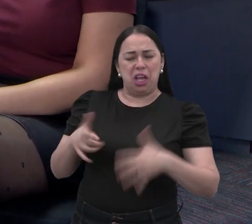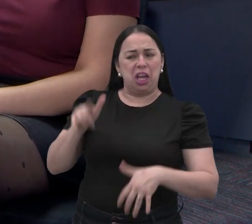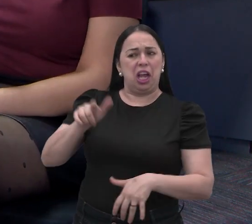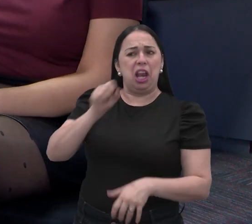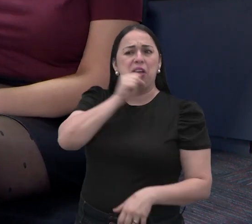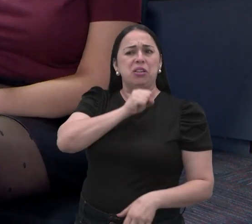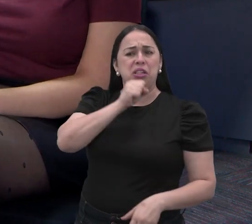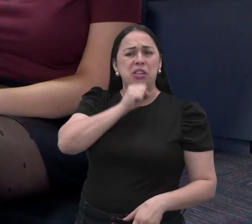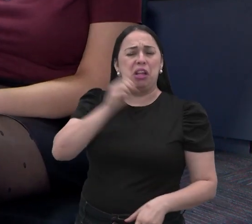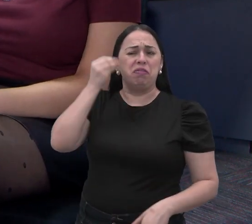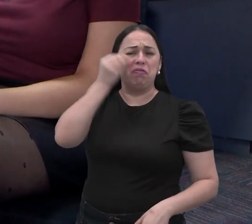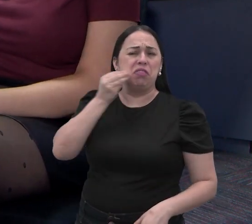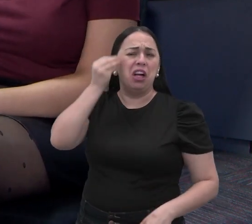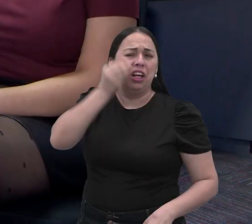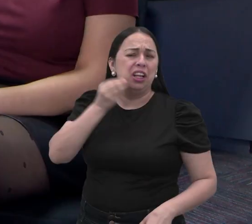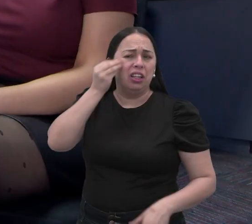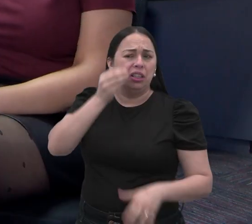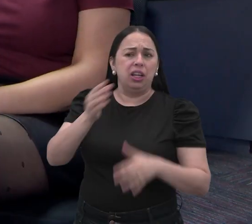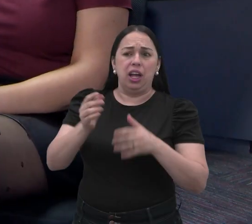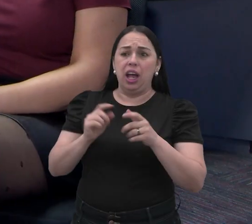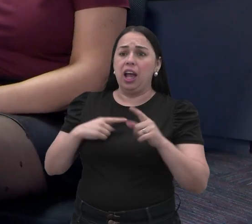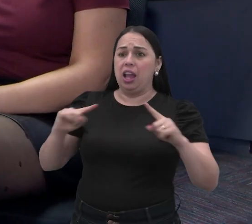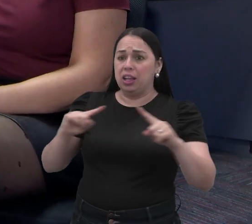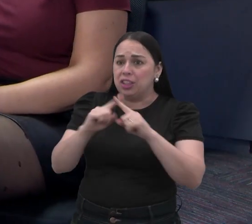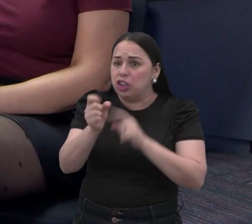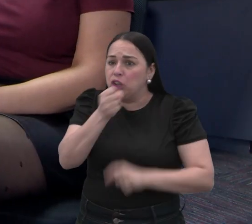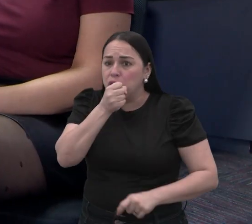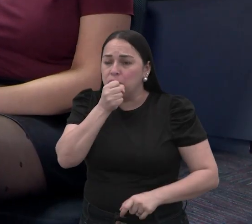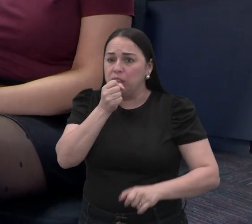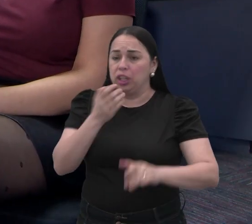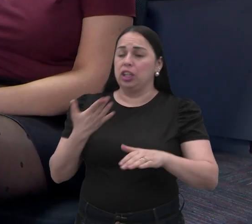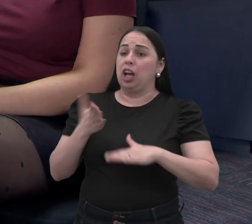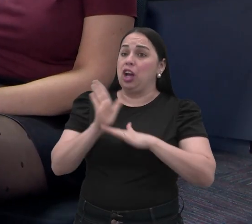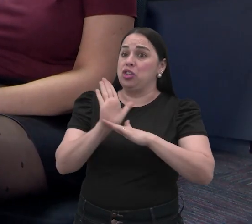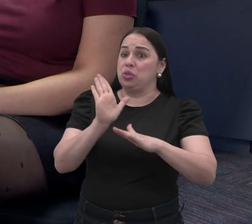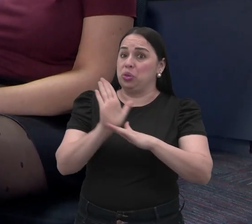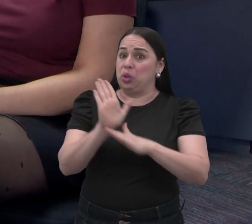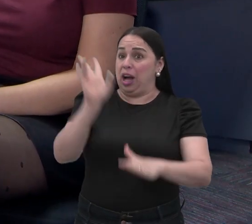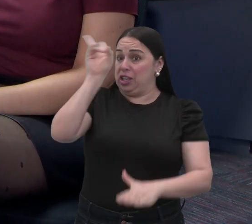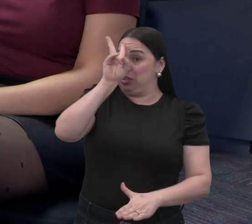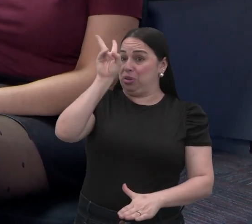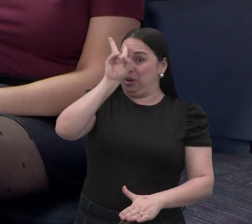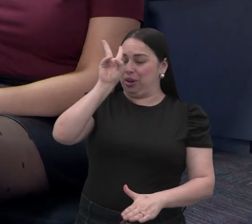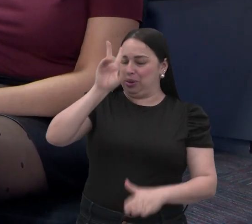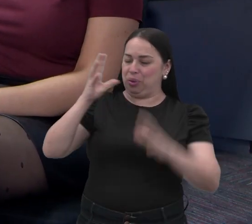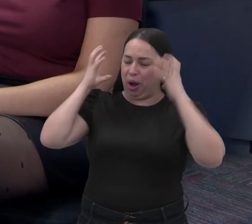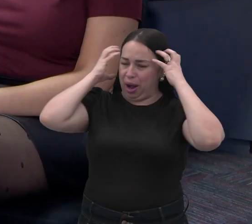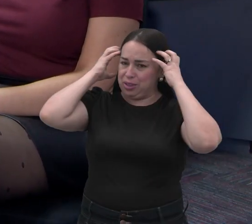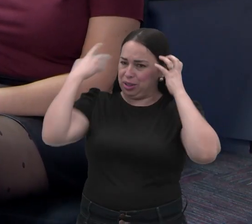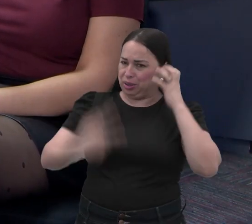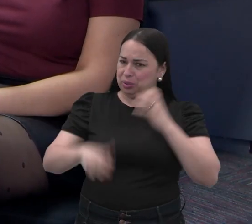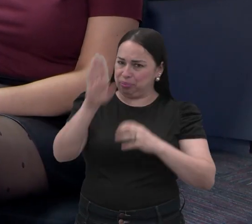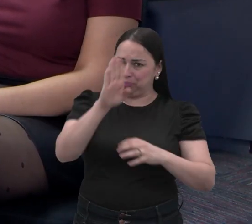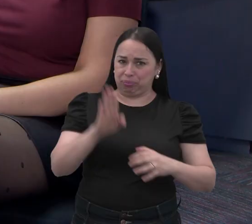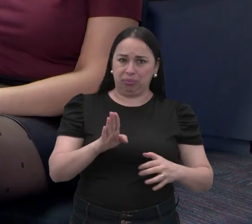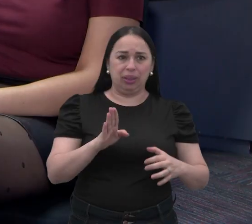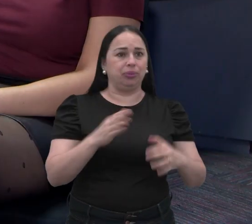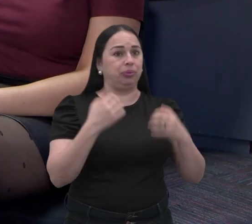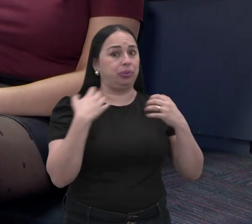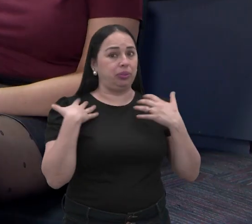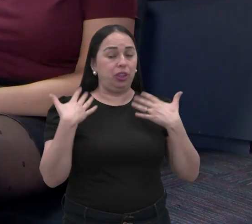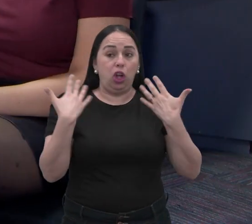rádio. Locutor que ajudou a escrever a história do rádio no Brasil. Que peso, né? Fala